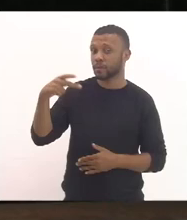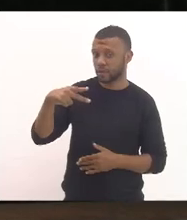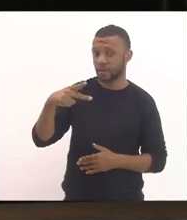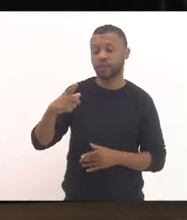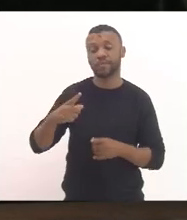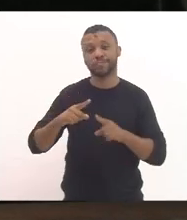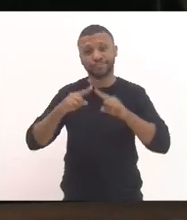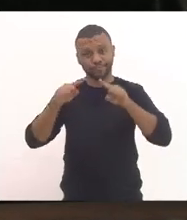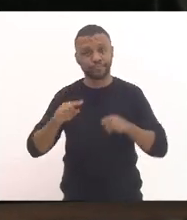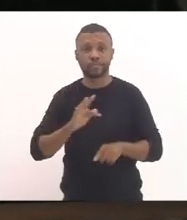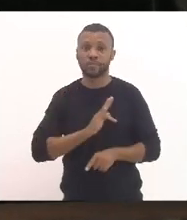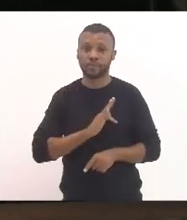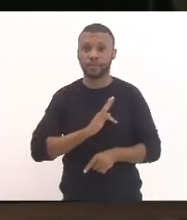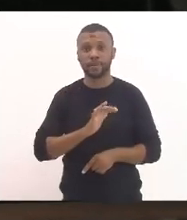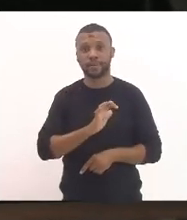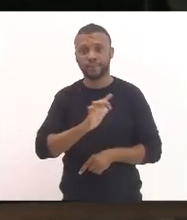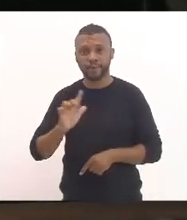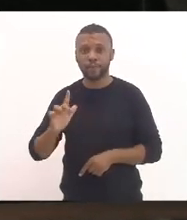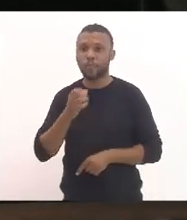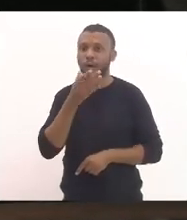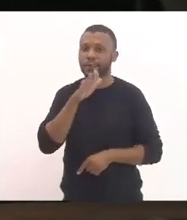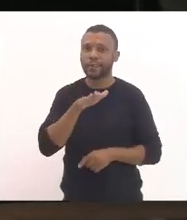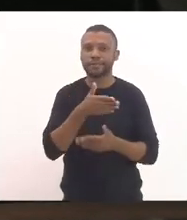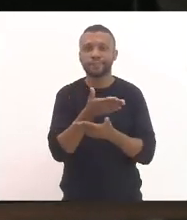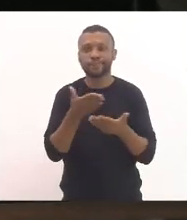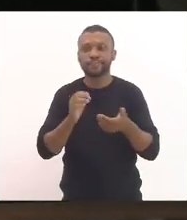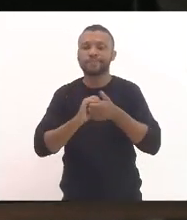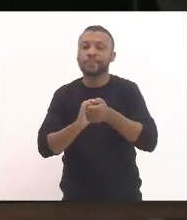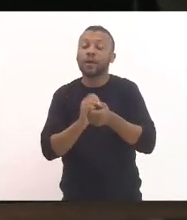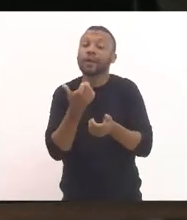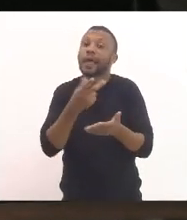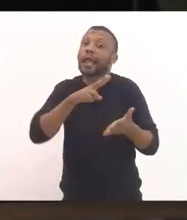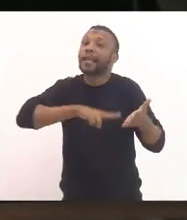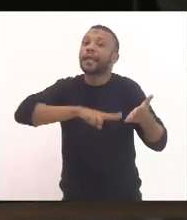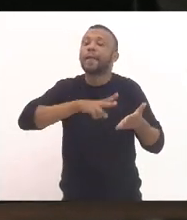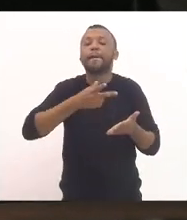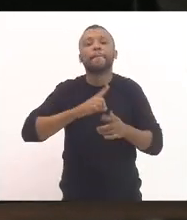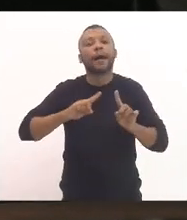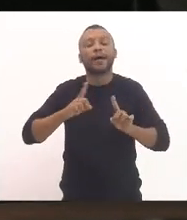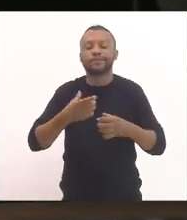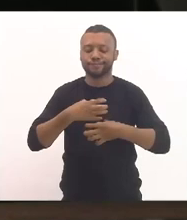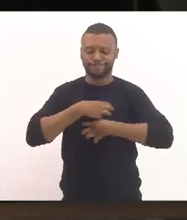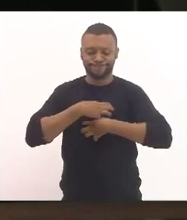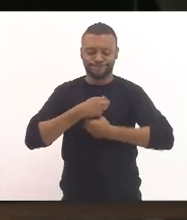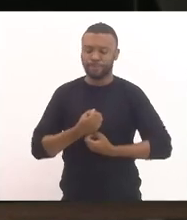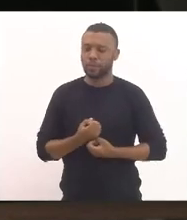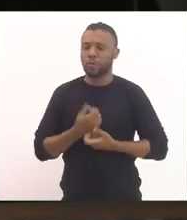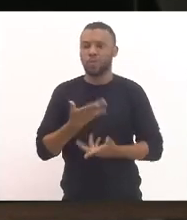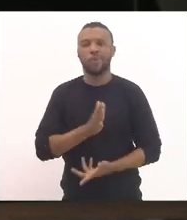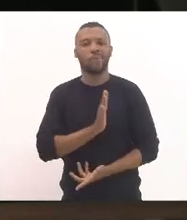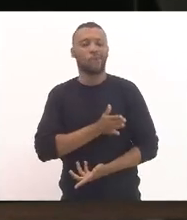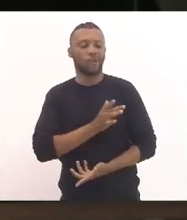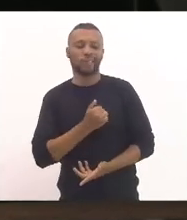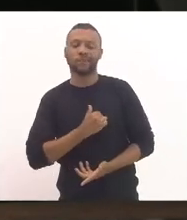Boa tarde casa boa tarde deputados eu ia ler mas eu resolvi falar com meu coração meu coração tá aqui hoje